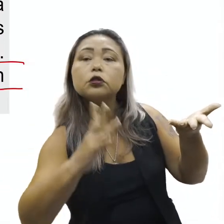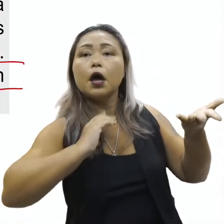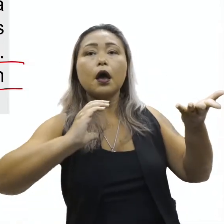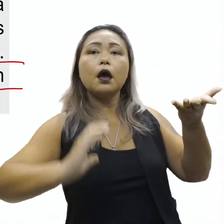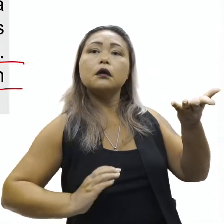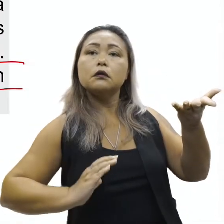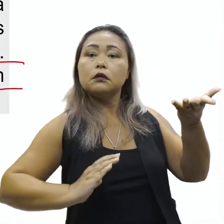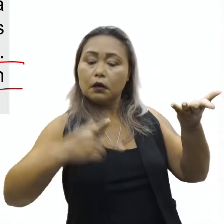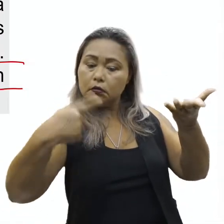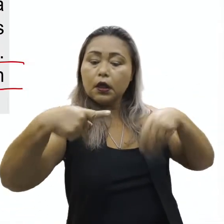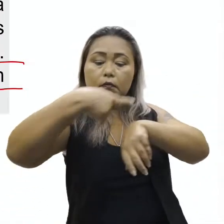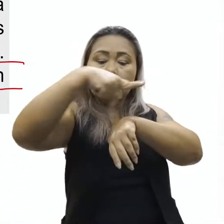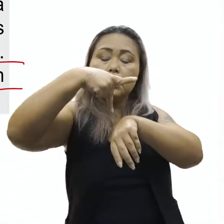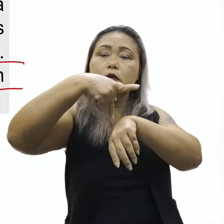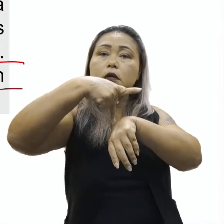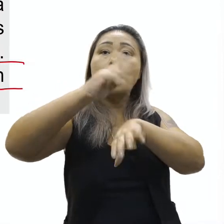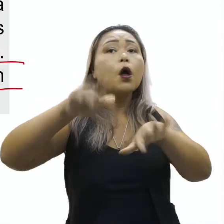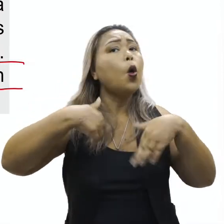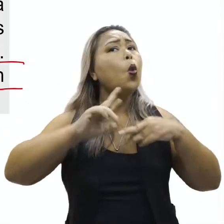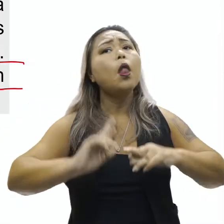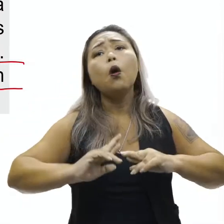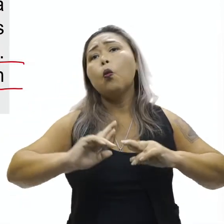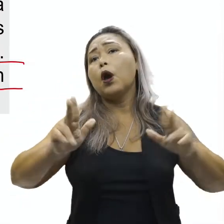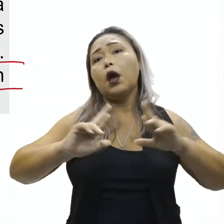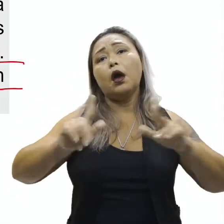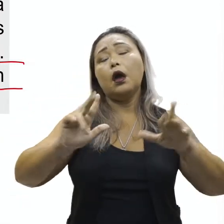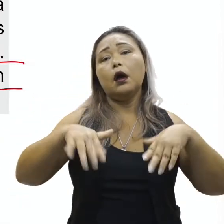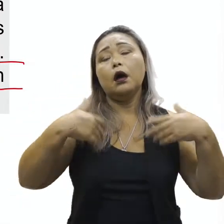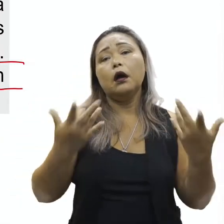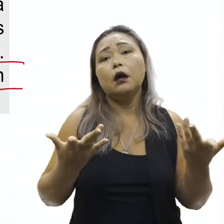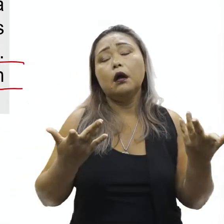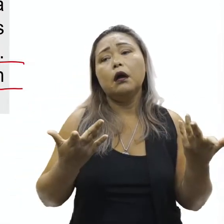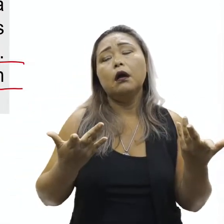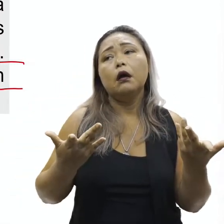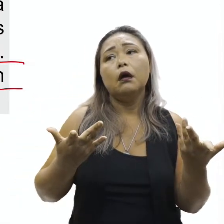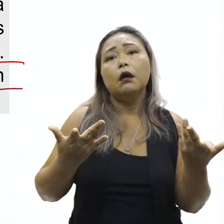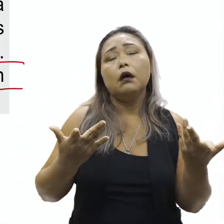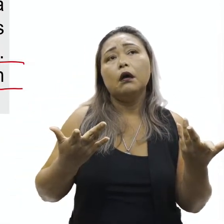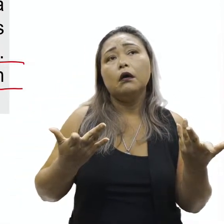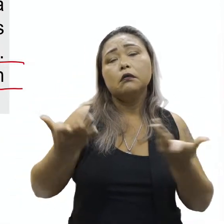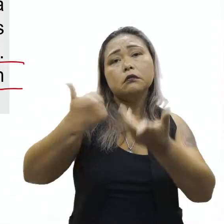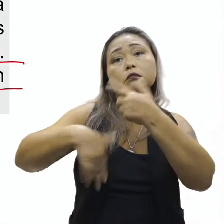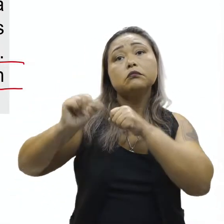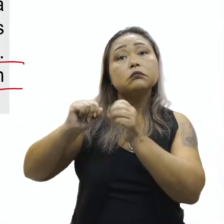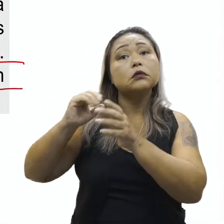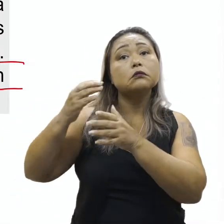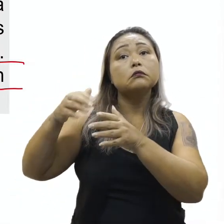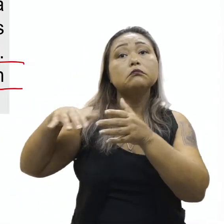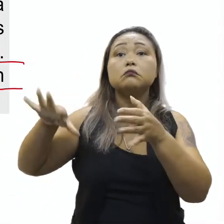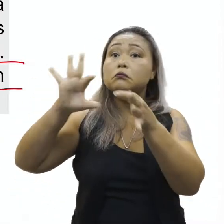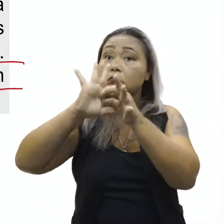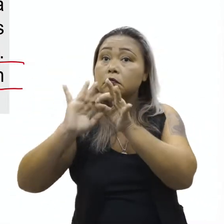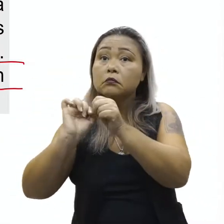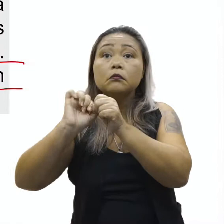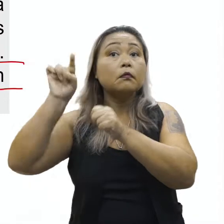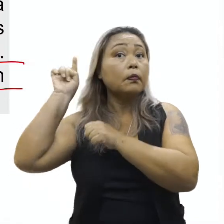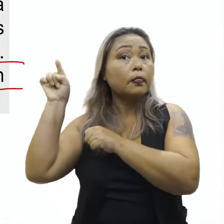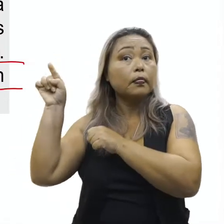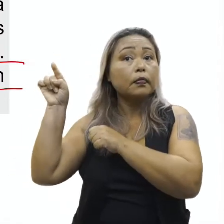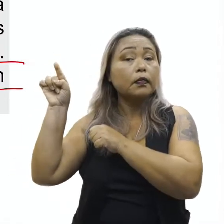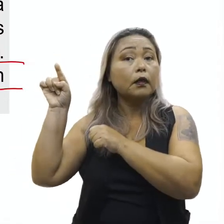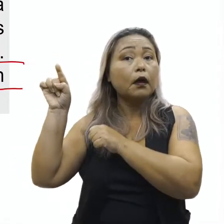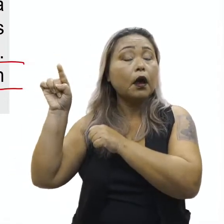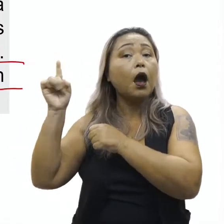daquele país. Não é o caso, né, deste contexto aqui. Não é o caso do